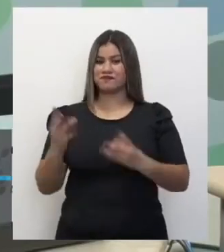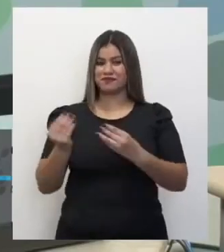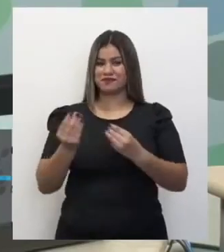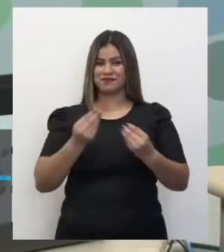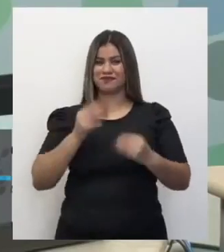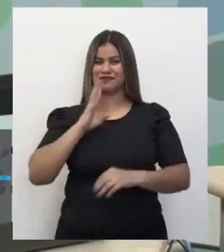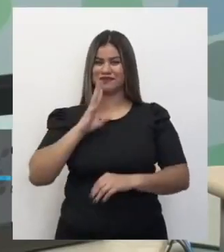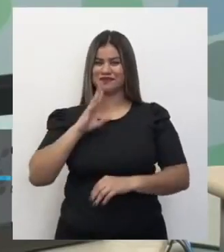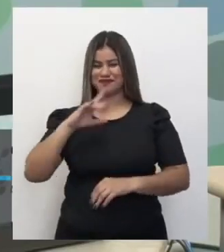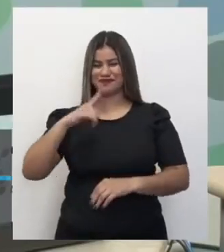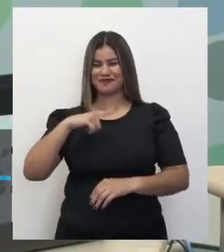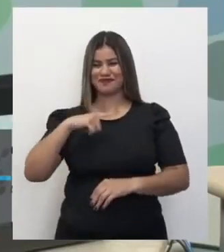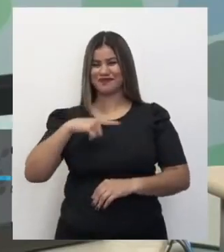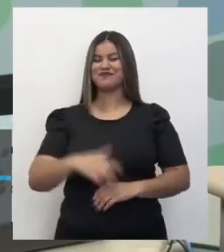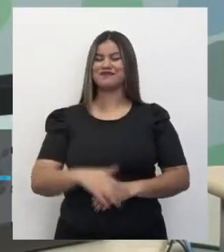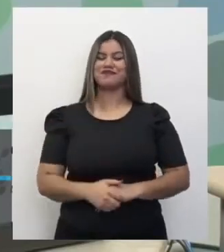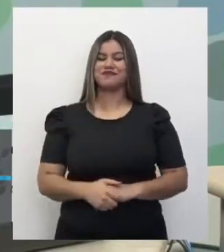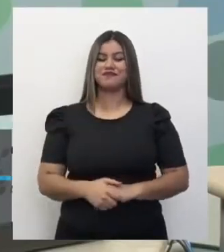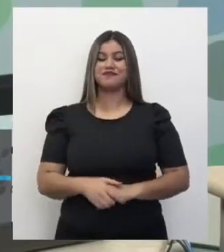Deixa eu ver.